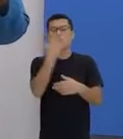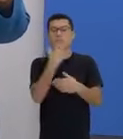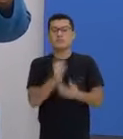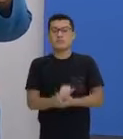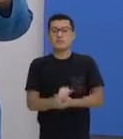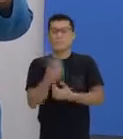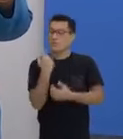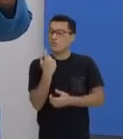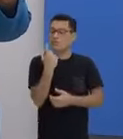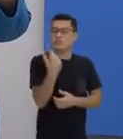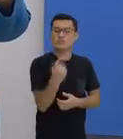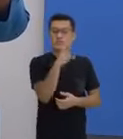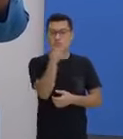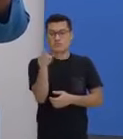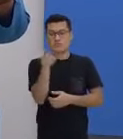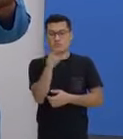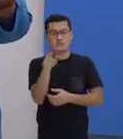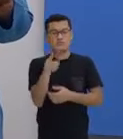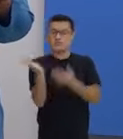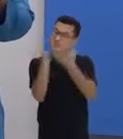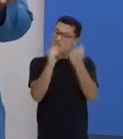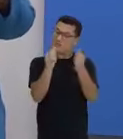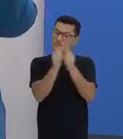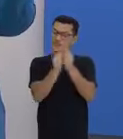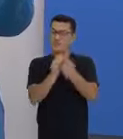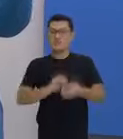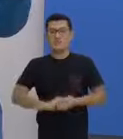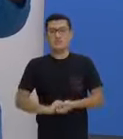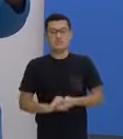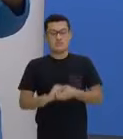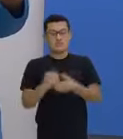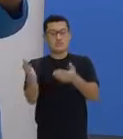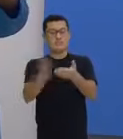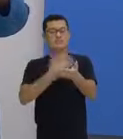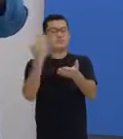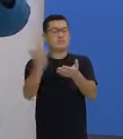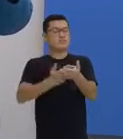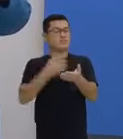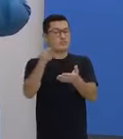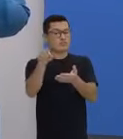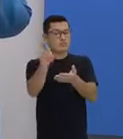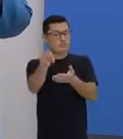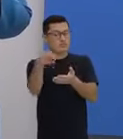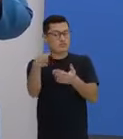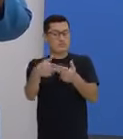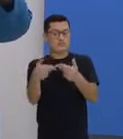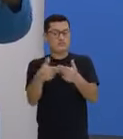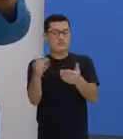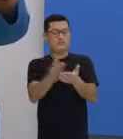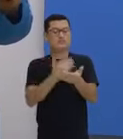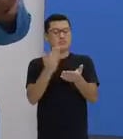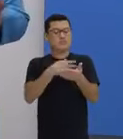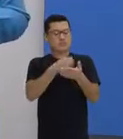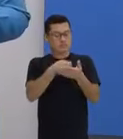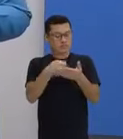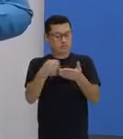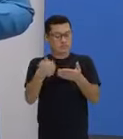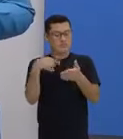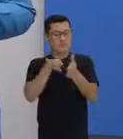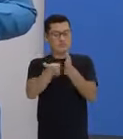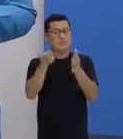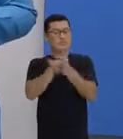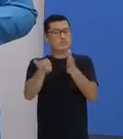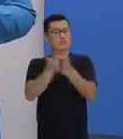então eu Convido você a participar da aula vamos lá pega o seu caderno e vai anotando aqui algumas